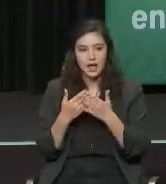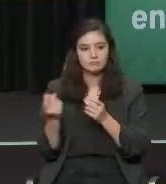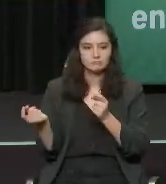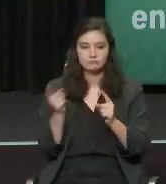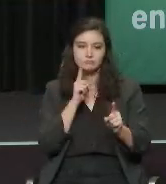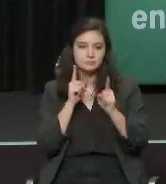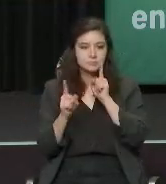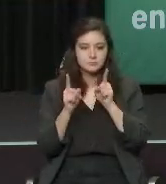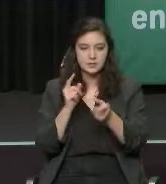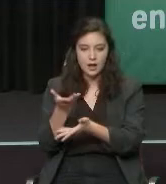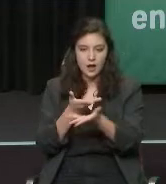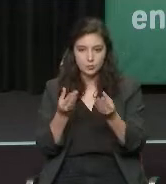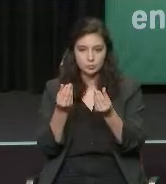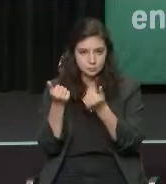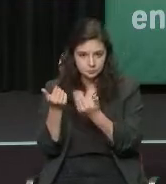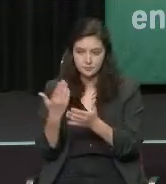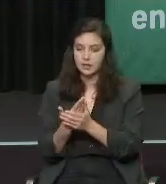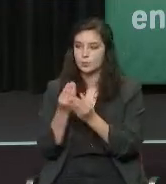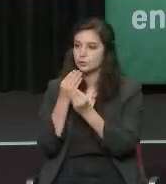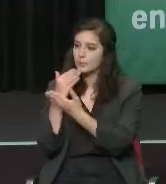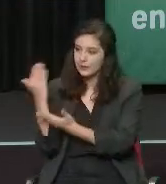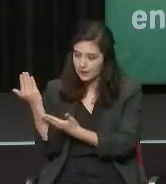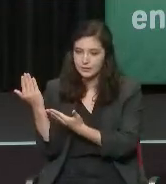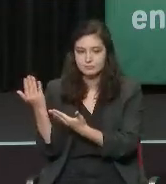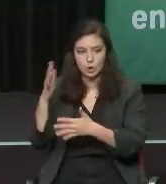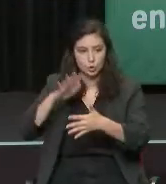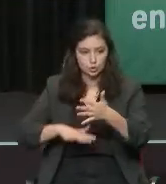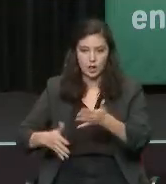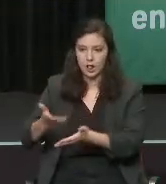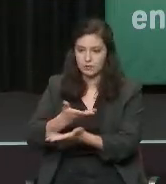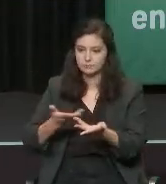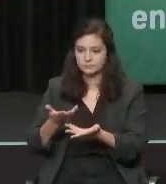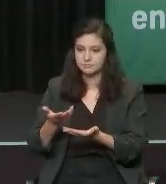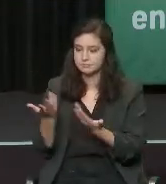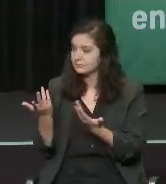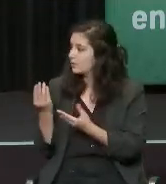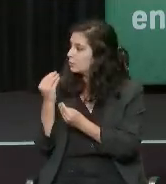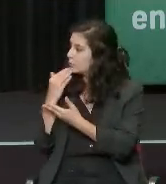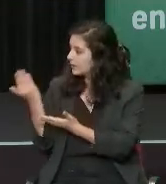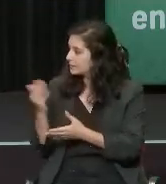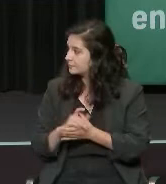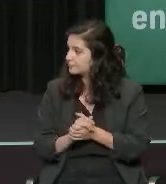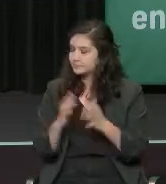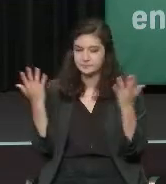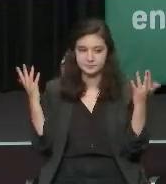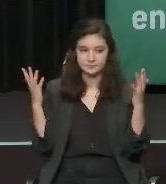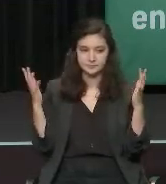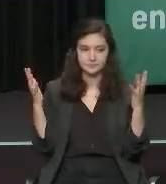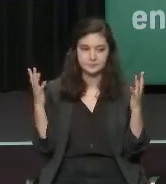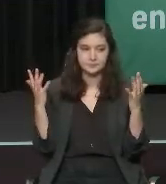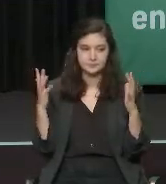e desejo-vos um diálogo muito frutífero neste tema. Muito obrigada aos nossos colegas neste painel. Muito obrigada.